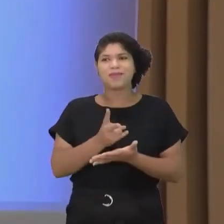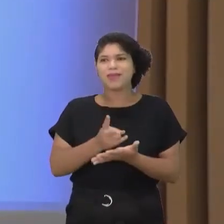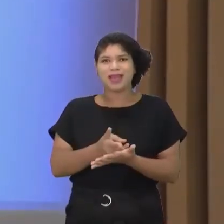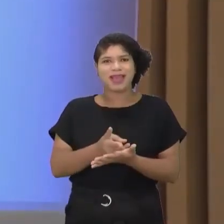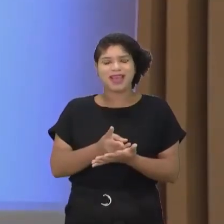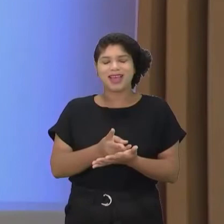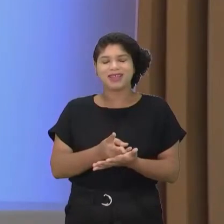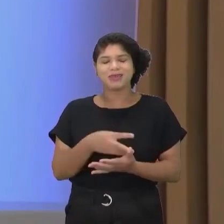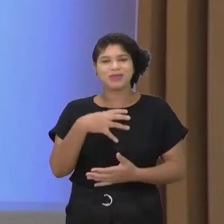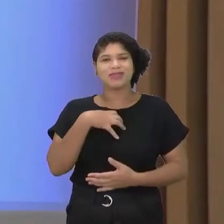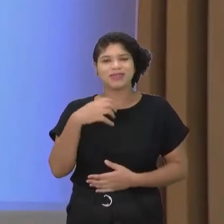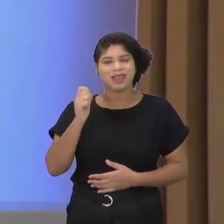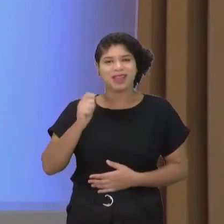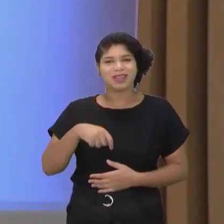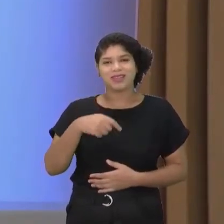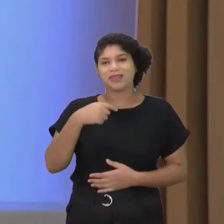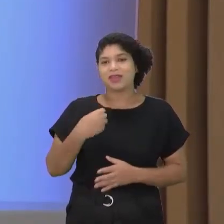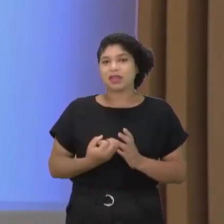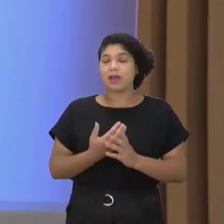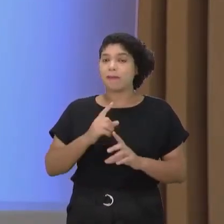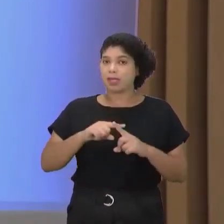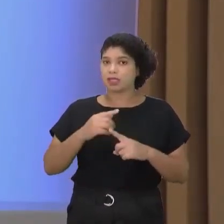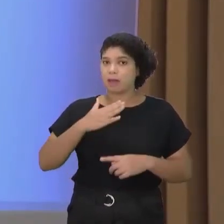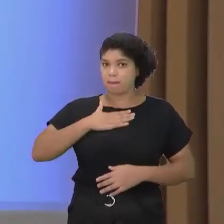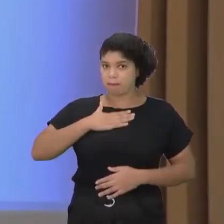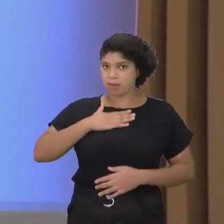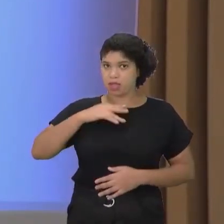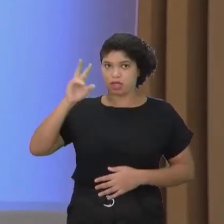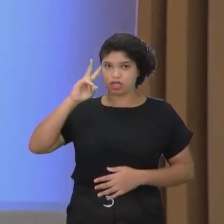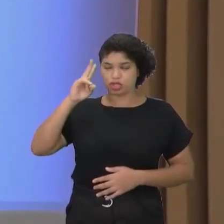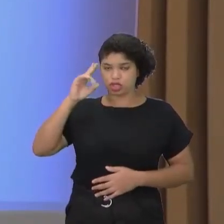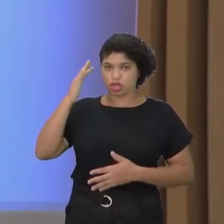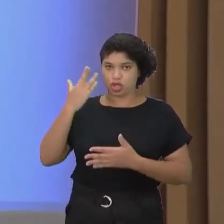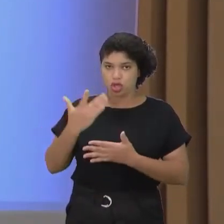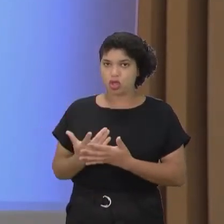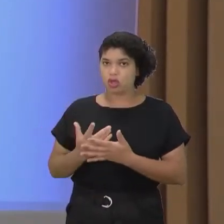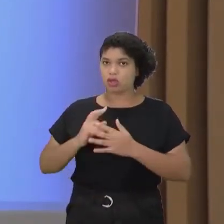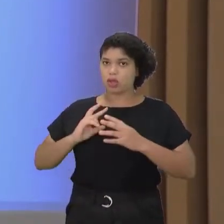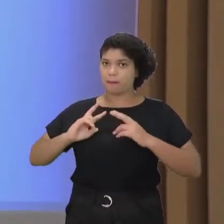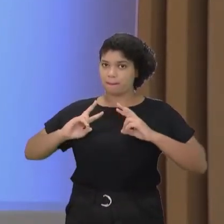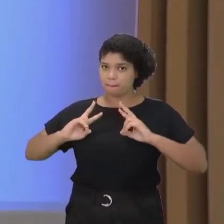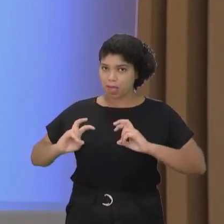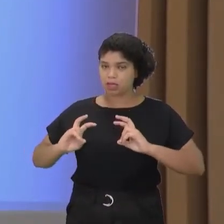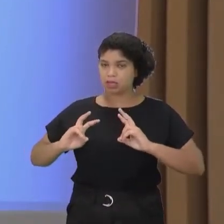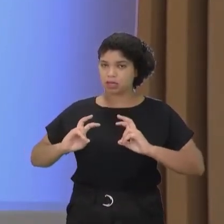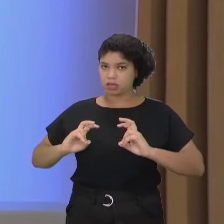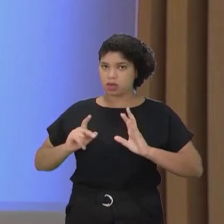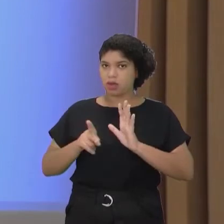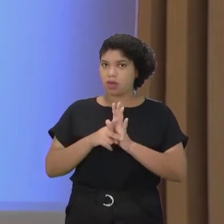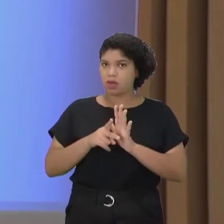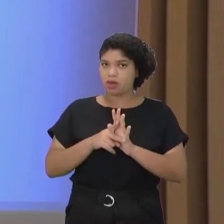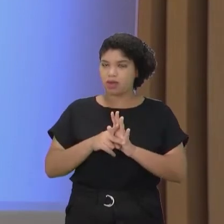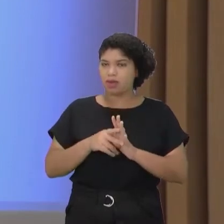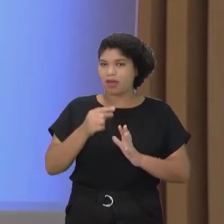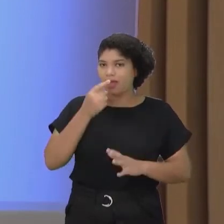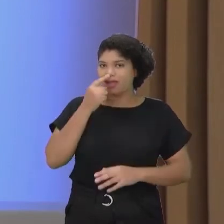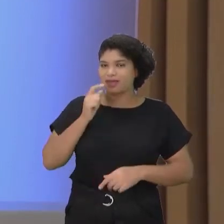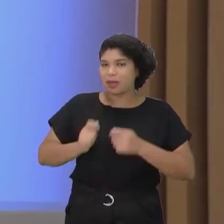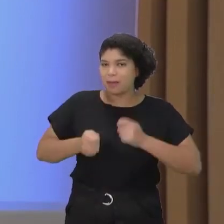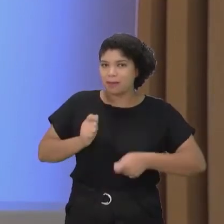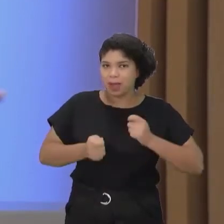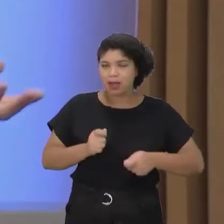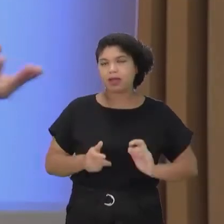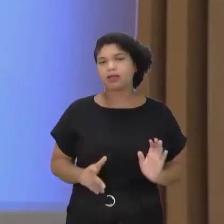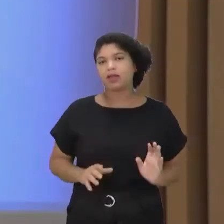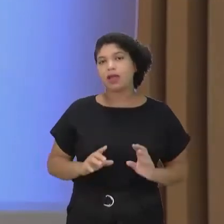universo. Mas esse sou eu com a minha história, com a bateria. Mas sendo outra pessoa, né? Eu